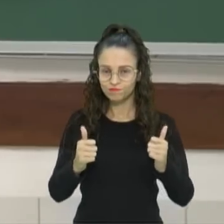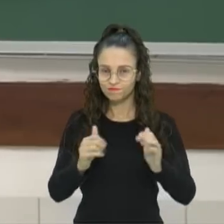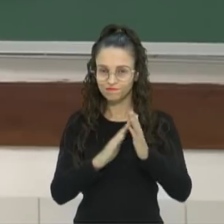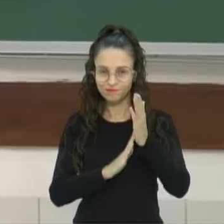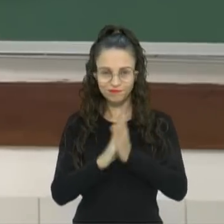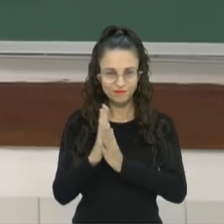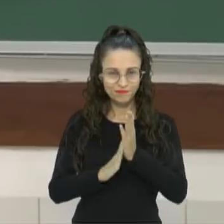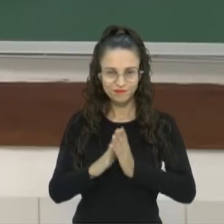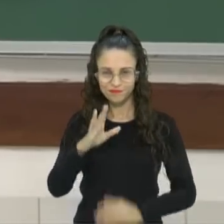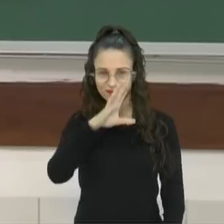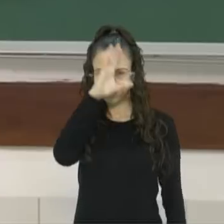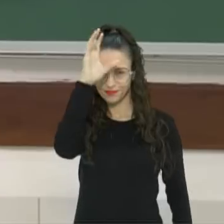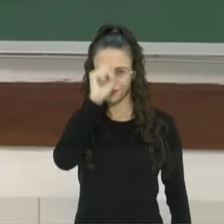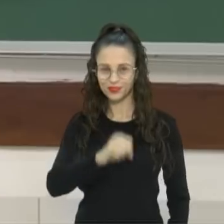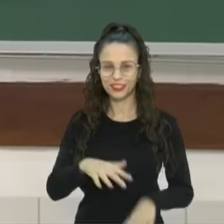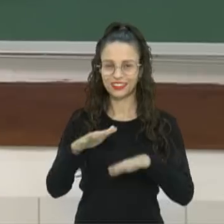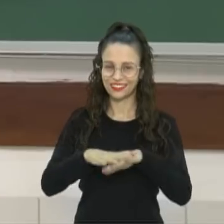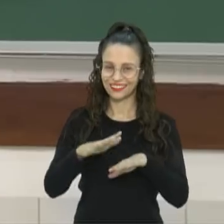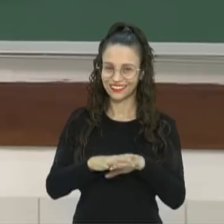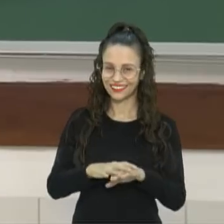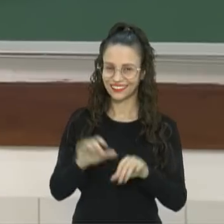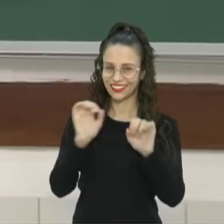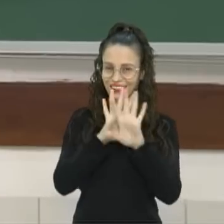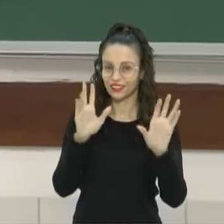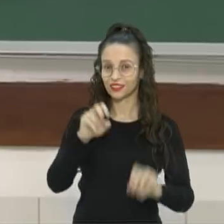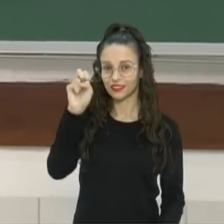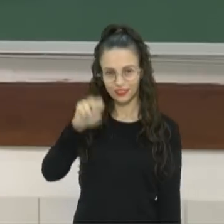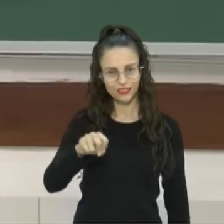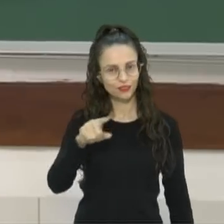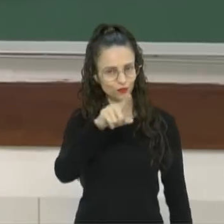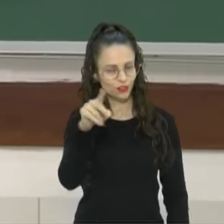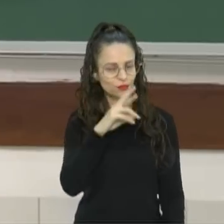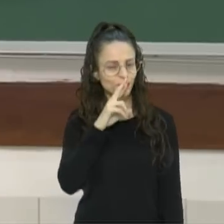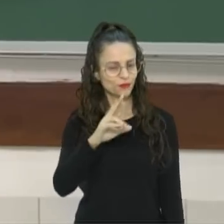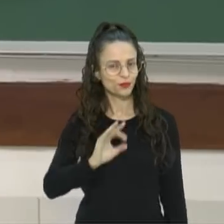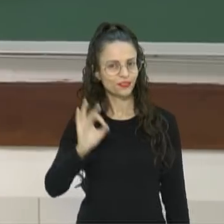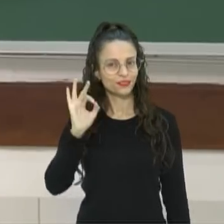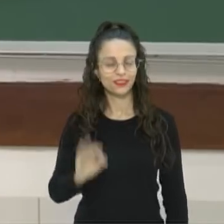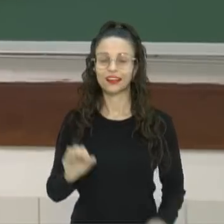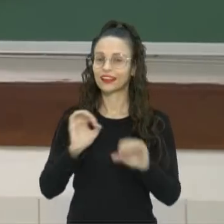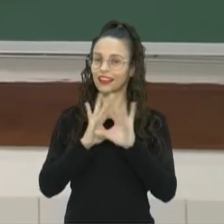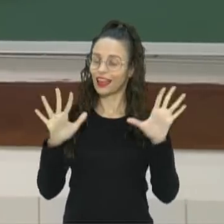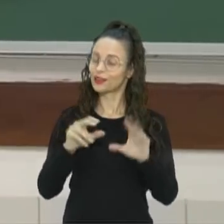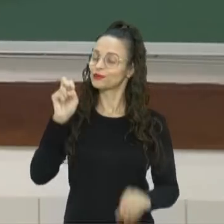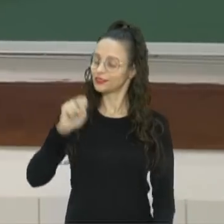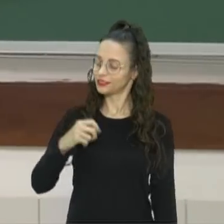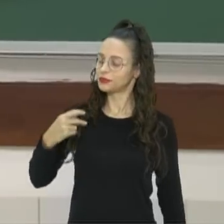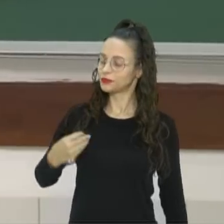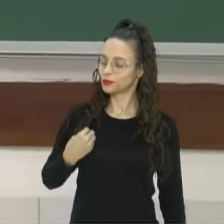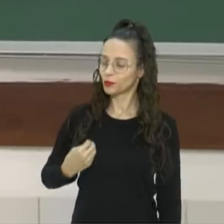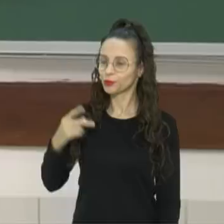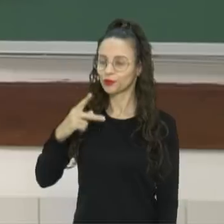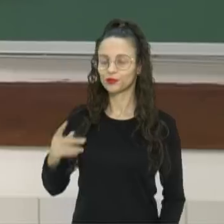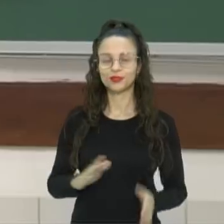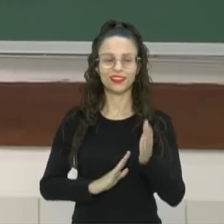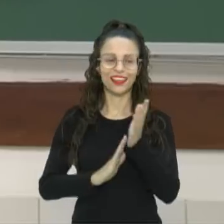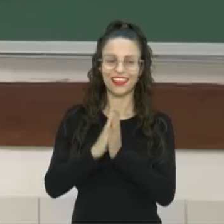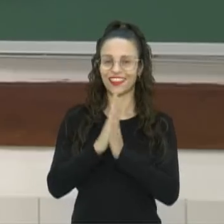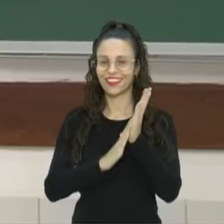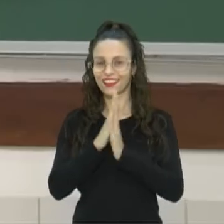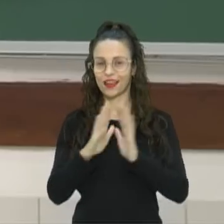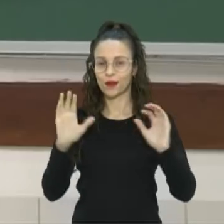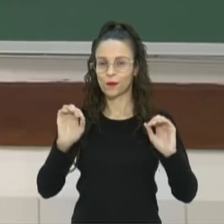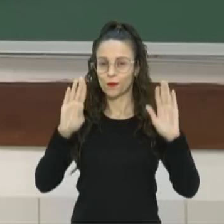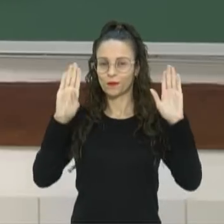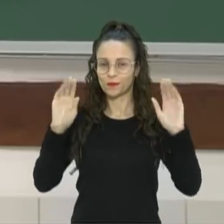aprender matemática? Claro que sim, né? Essa foi a resposta que você deu, né? Claro que estou, professora, super ansioso para